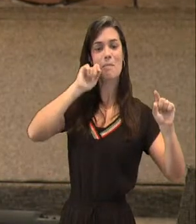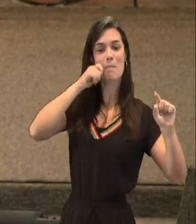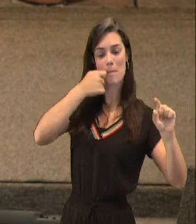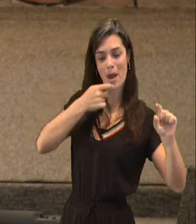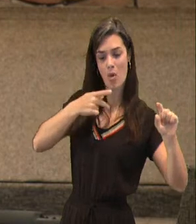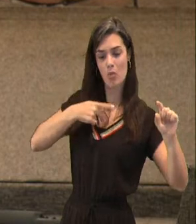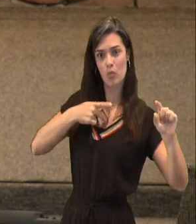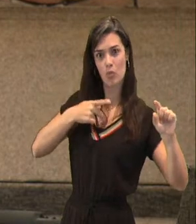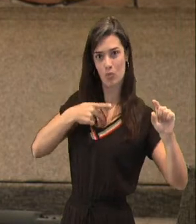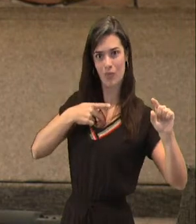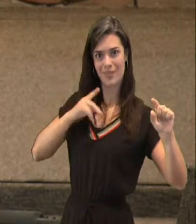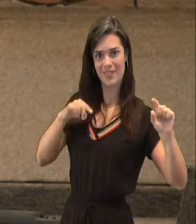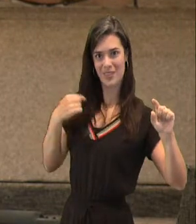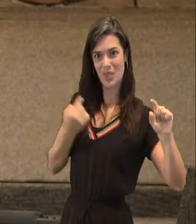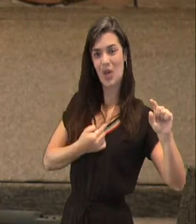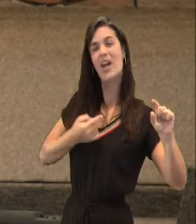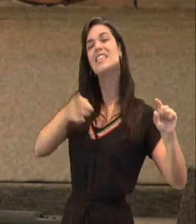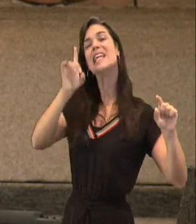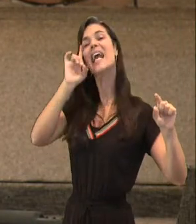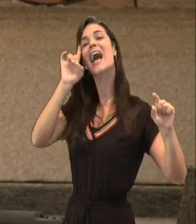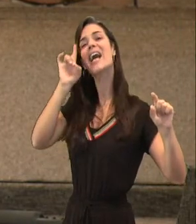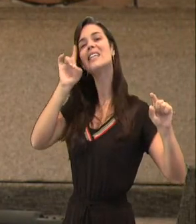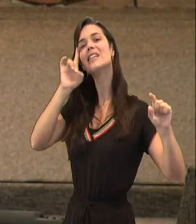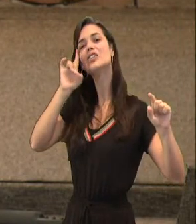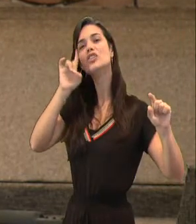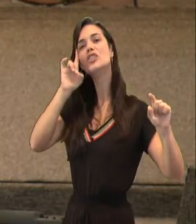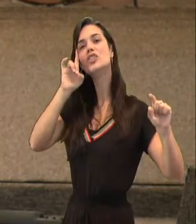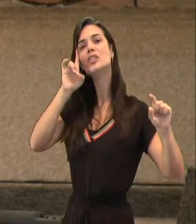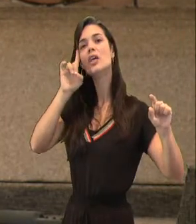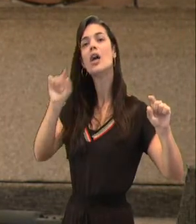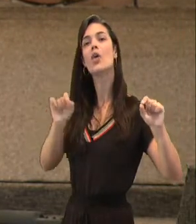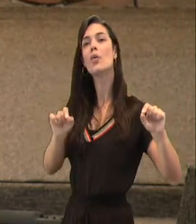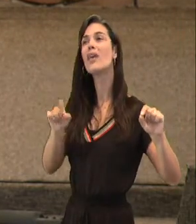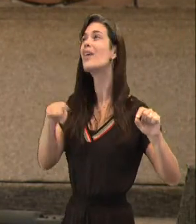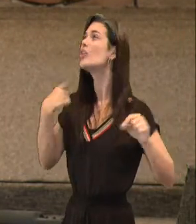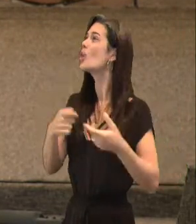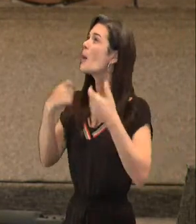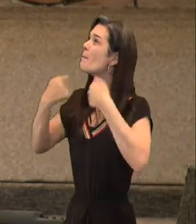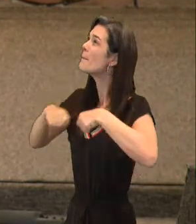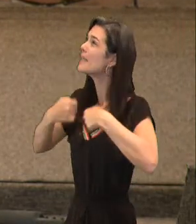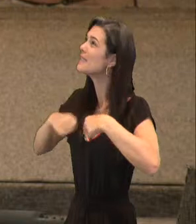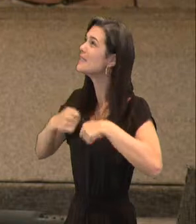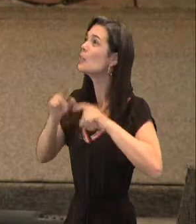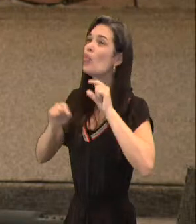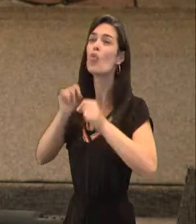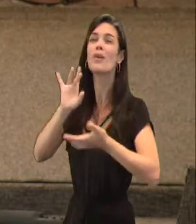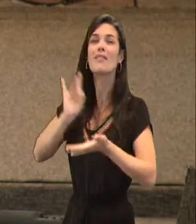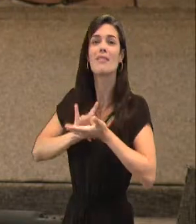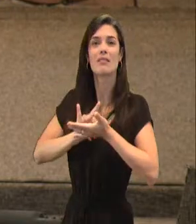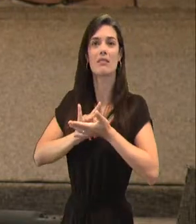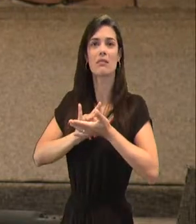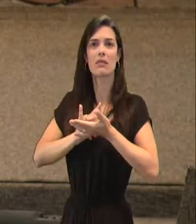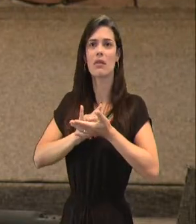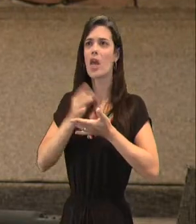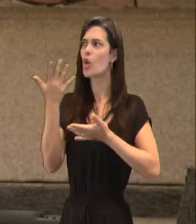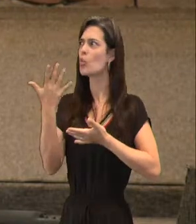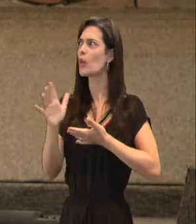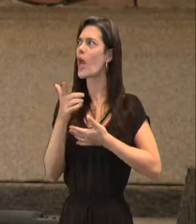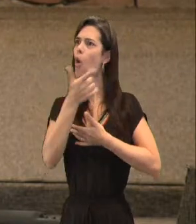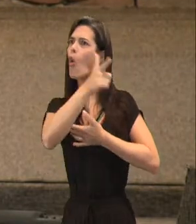estamos clamando por aquilo que é necessário, que é indispensável, aquilo que cabe a nós, não queremos aquilo que é do